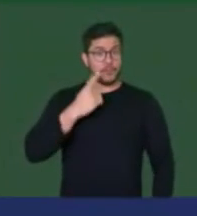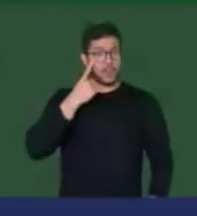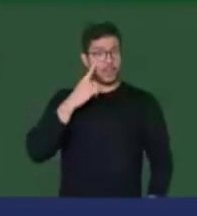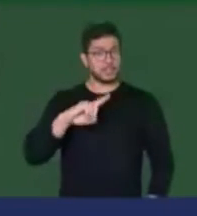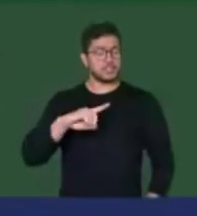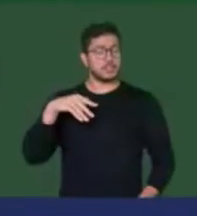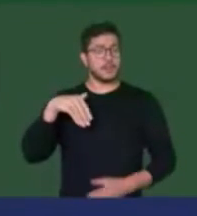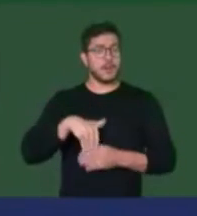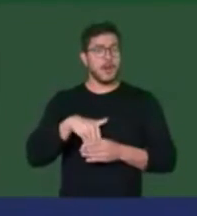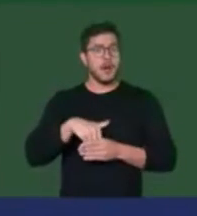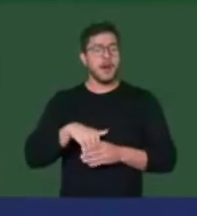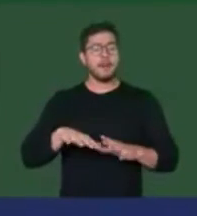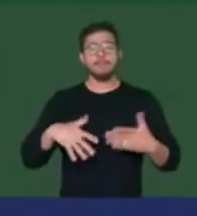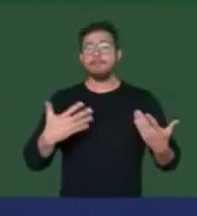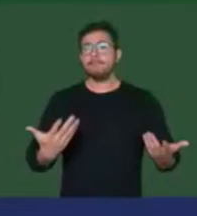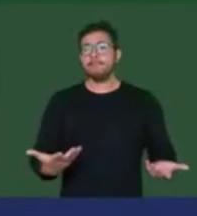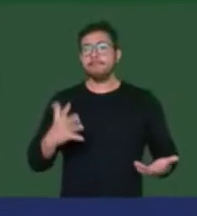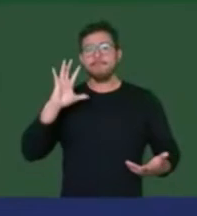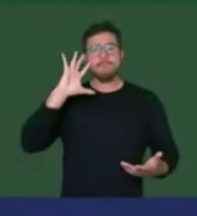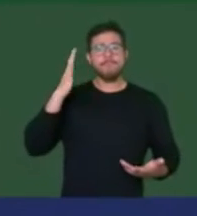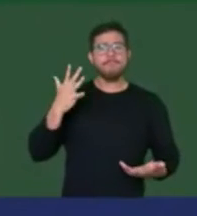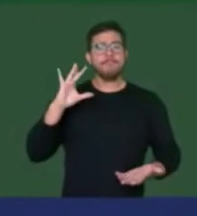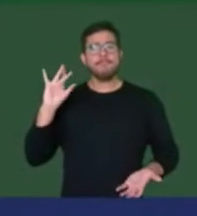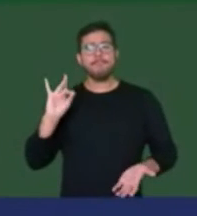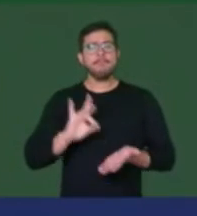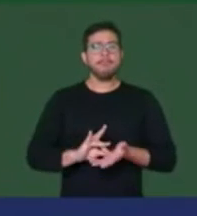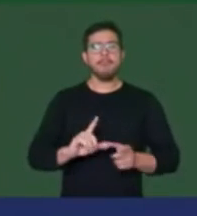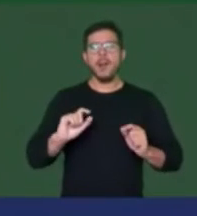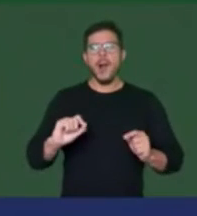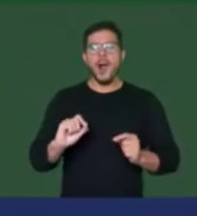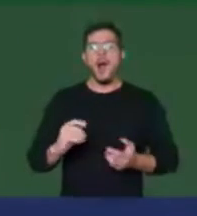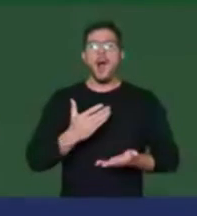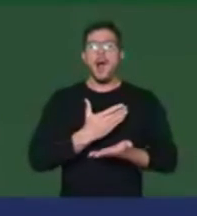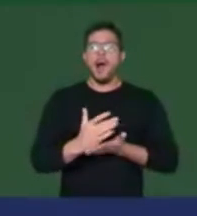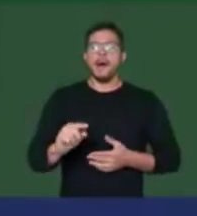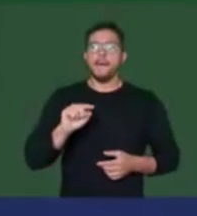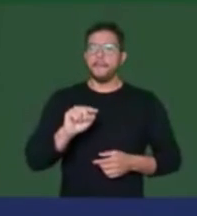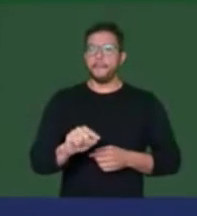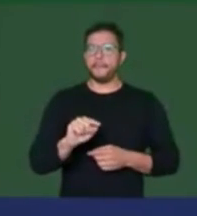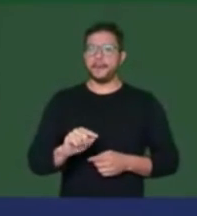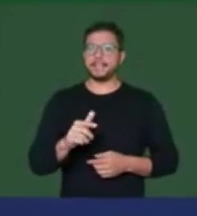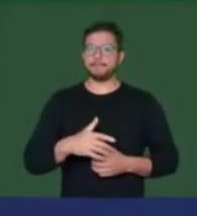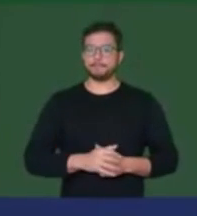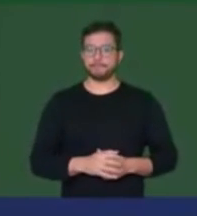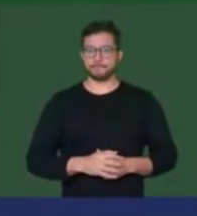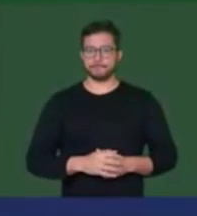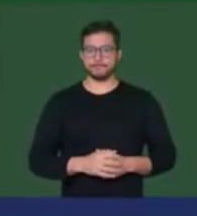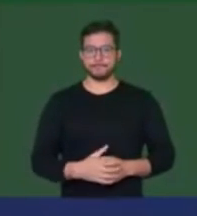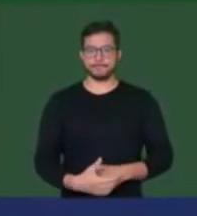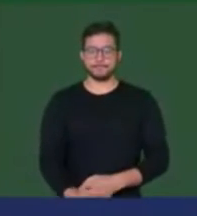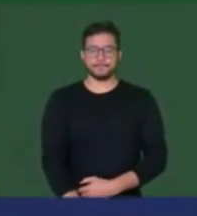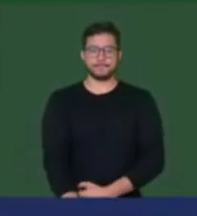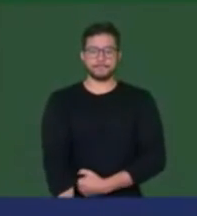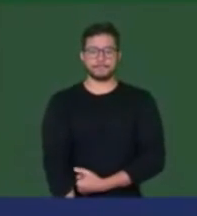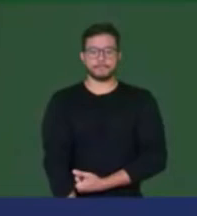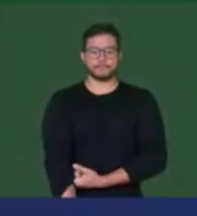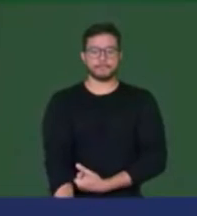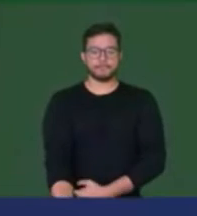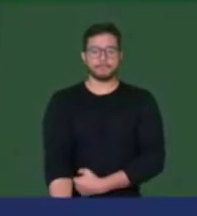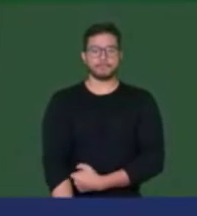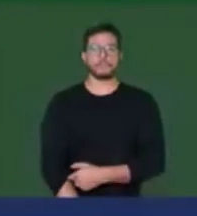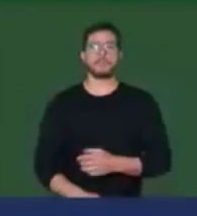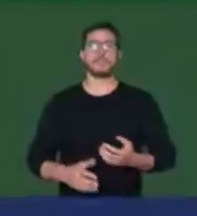eleições, resolveu tomar uma iniciativa absurda de propor essa PEC 01